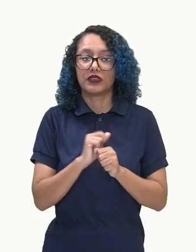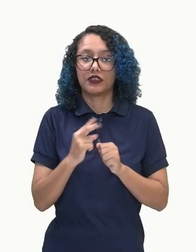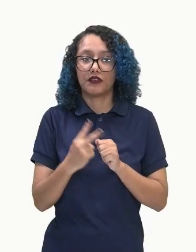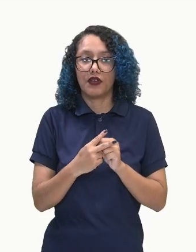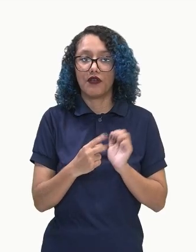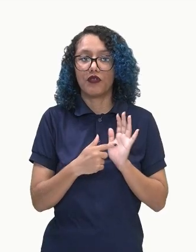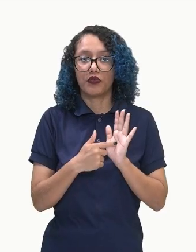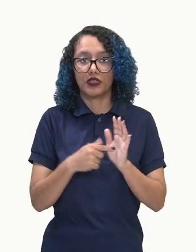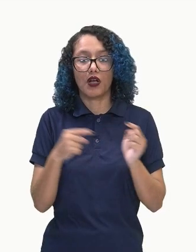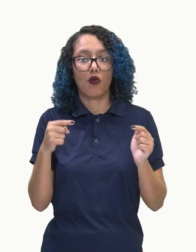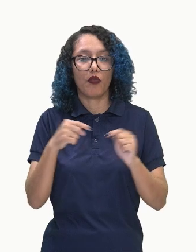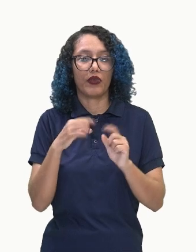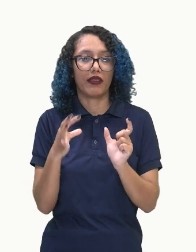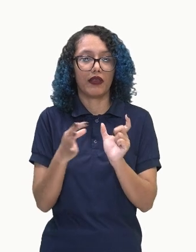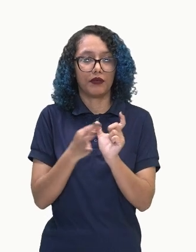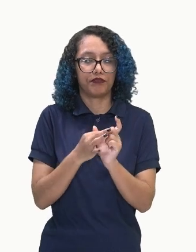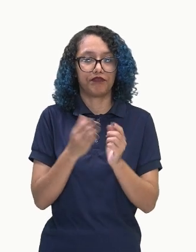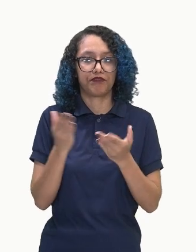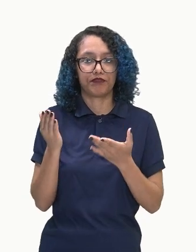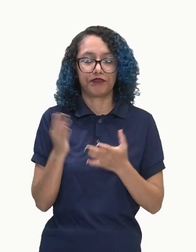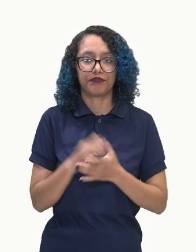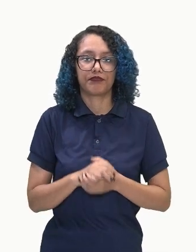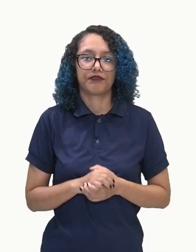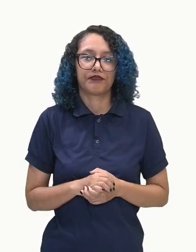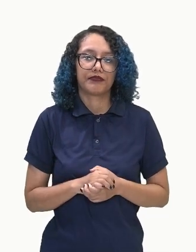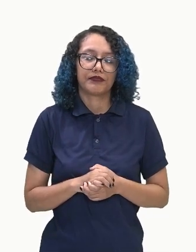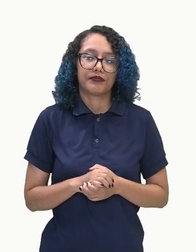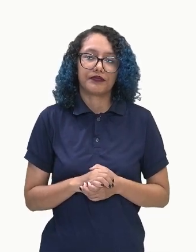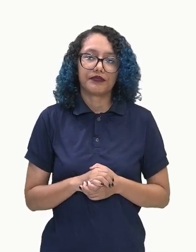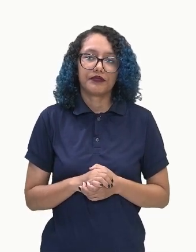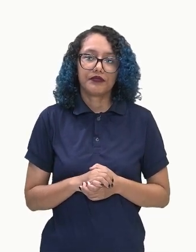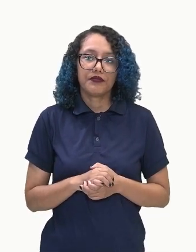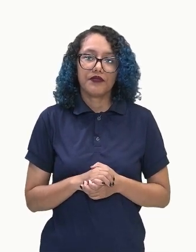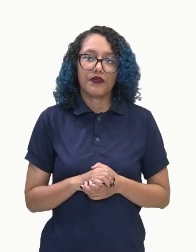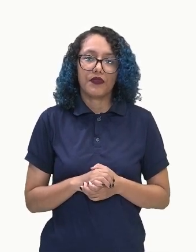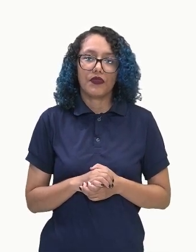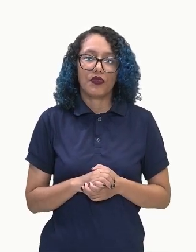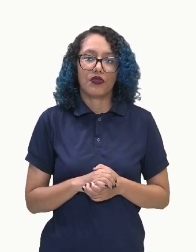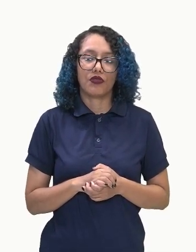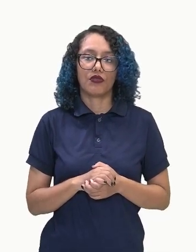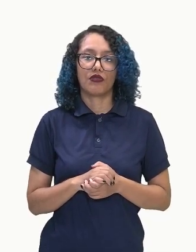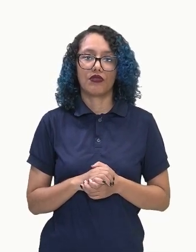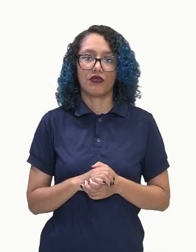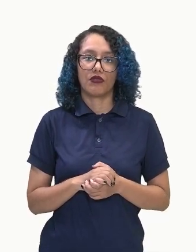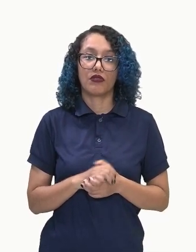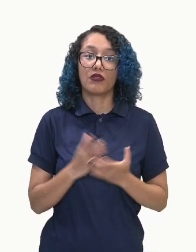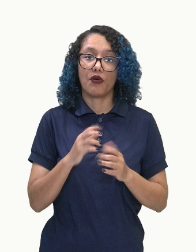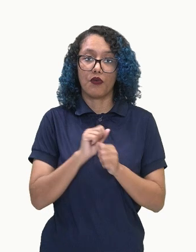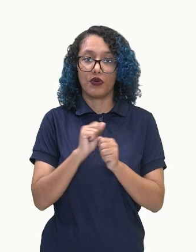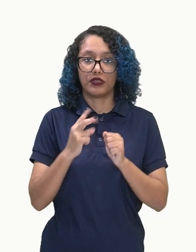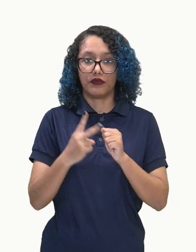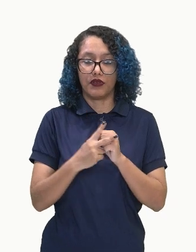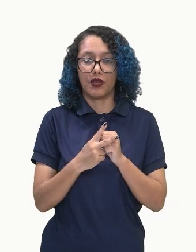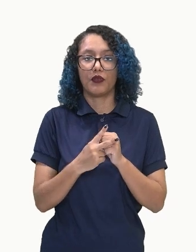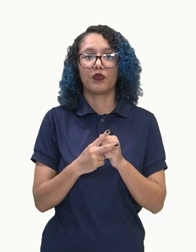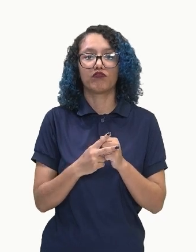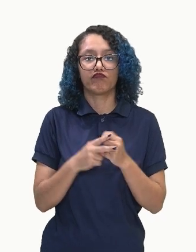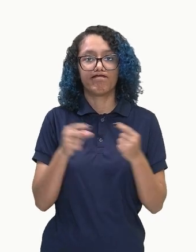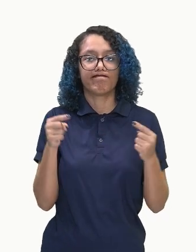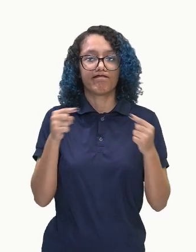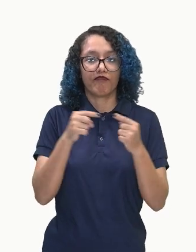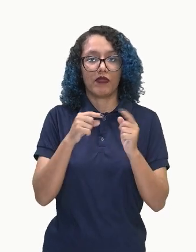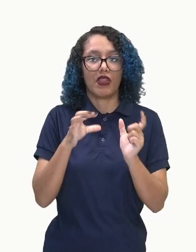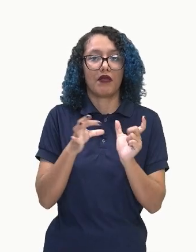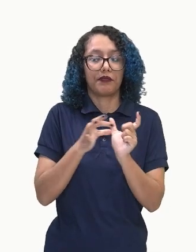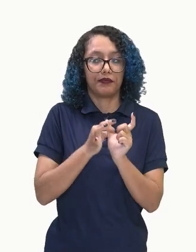linking words. Acompanhe. Então, advérbio é a linking word, advérbios como palavras que conectam, né? Palavras de